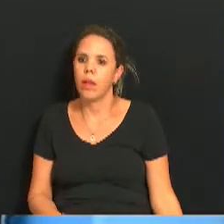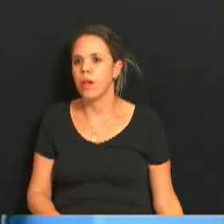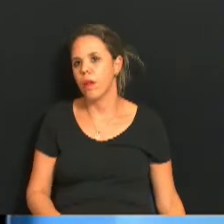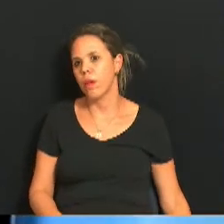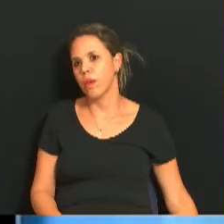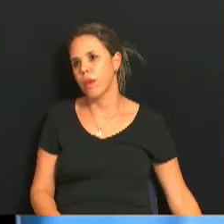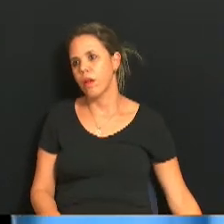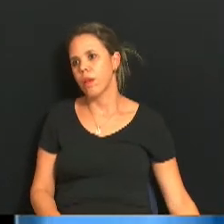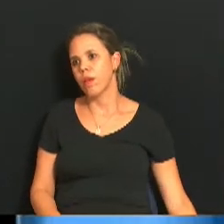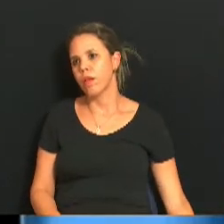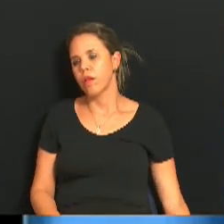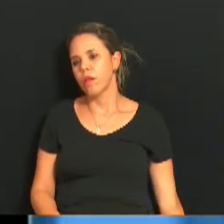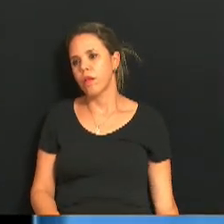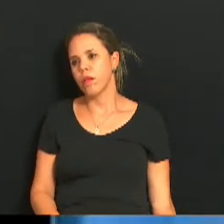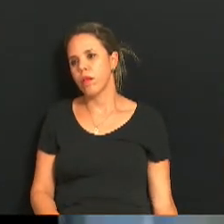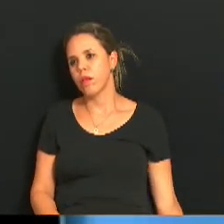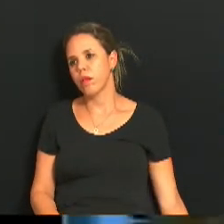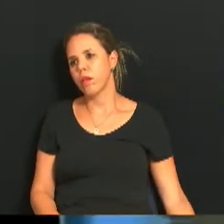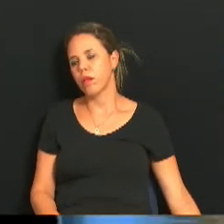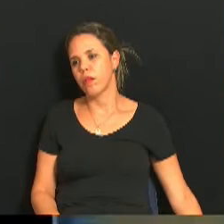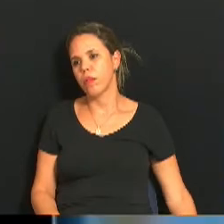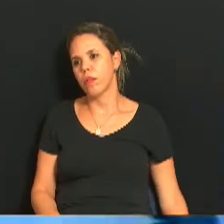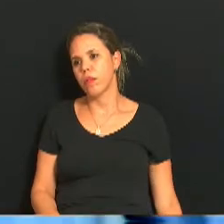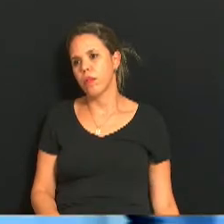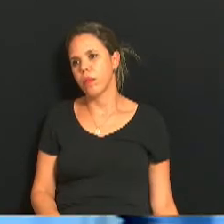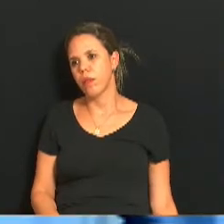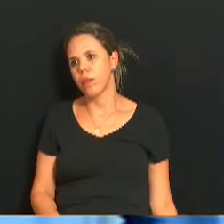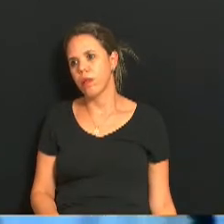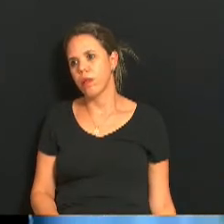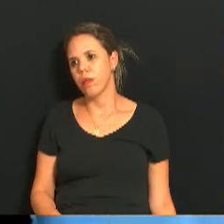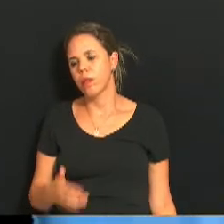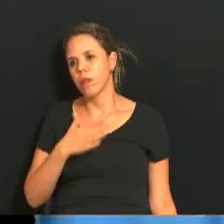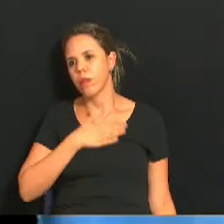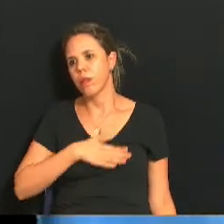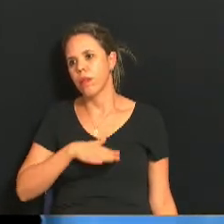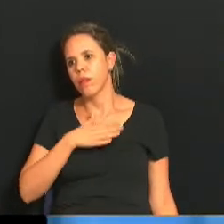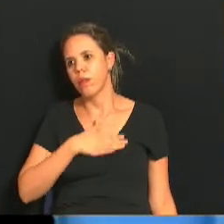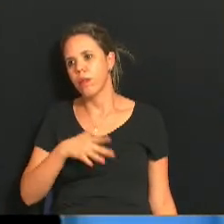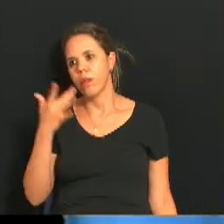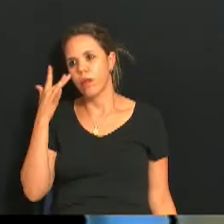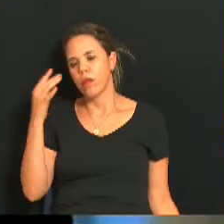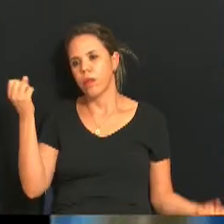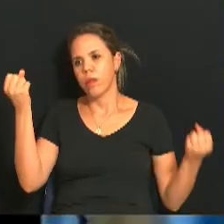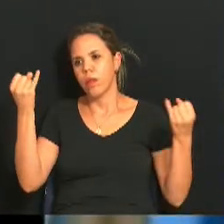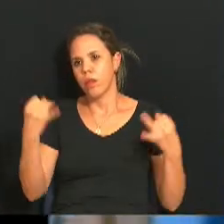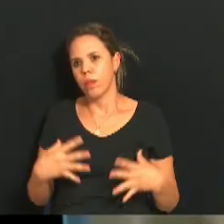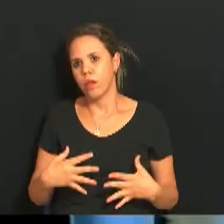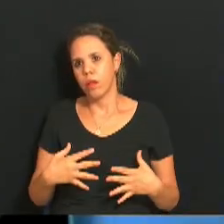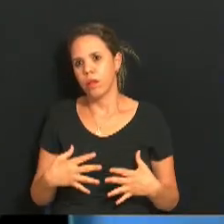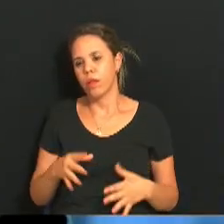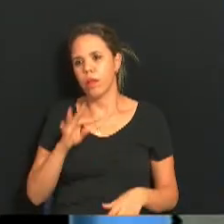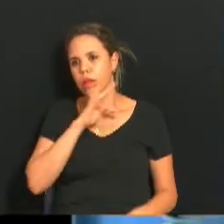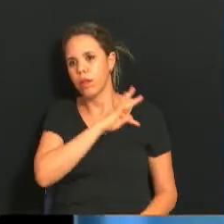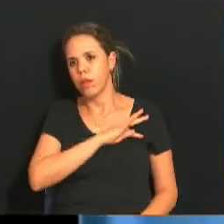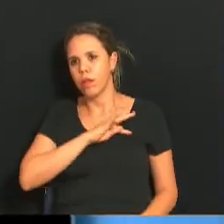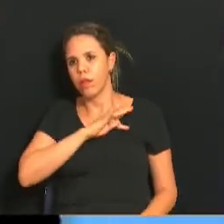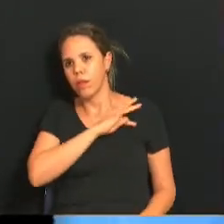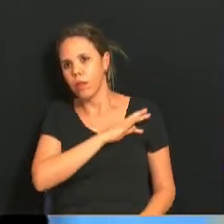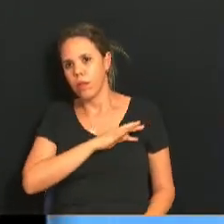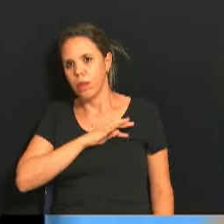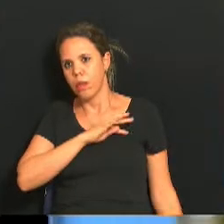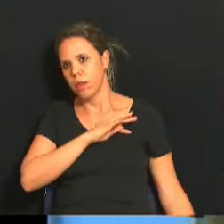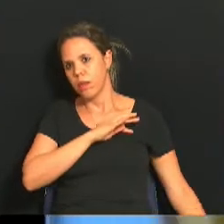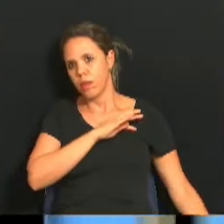área 1 bom então e com muito tranquilo eu acho que a explicação Foi bastante técnica Mas é porque